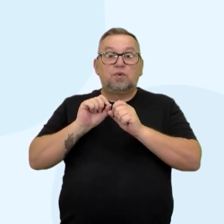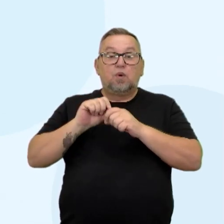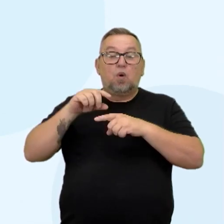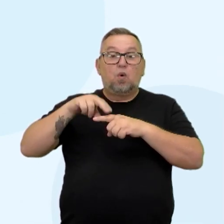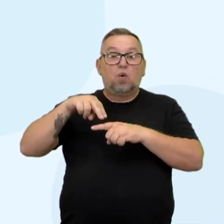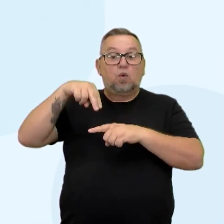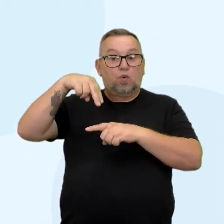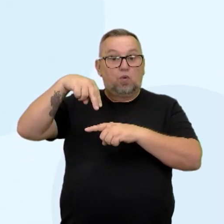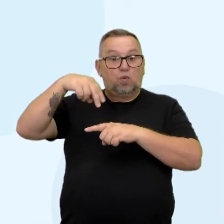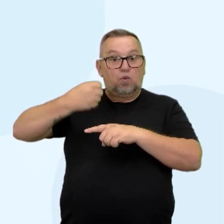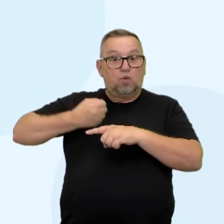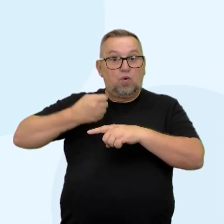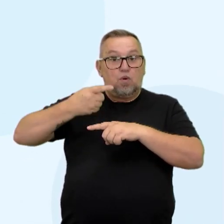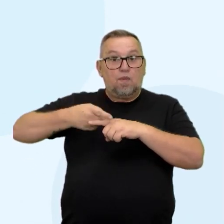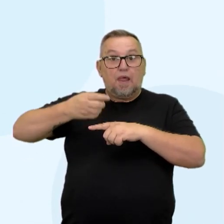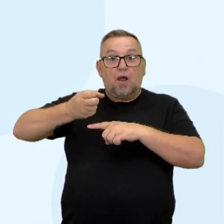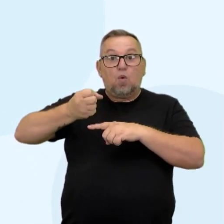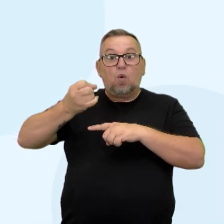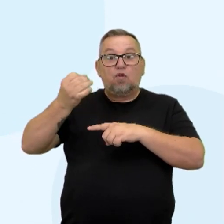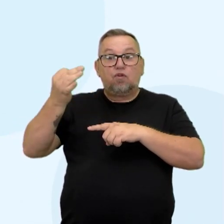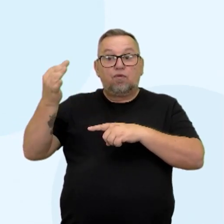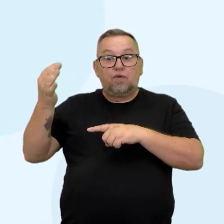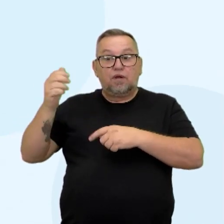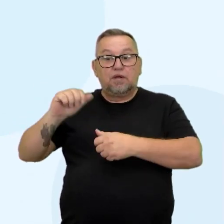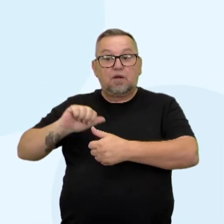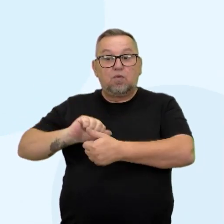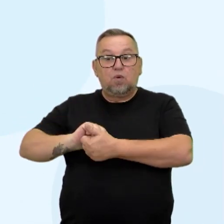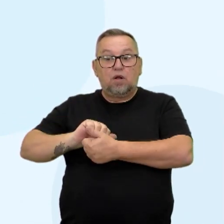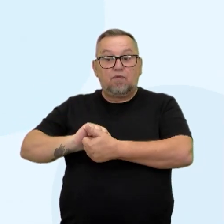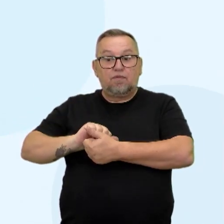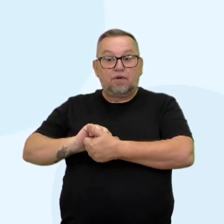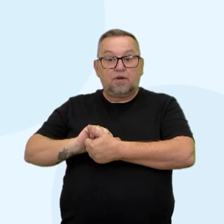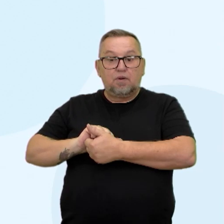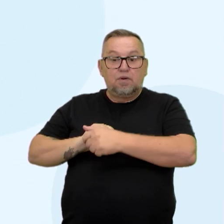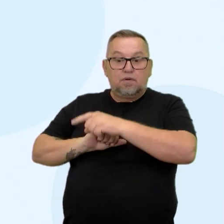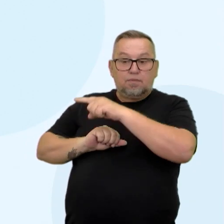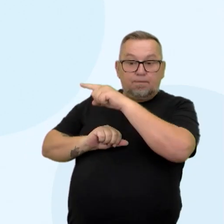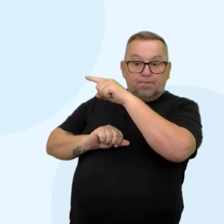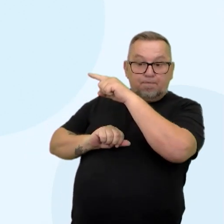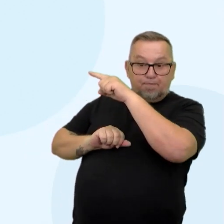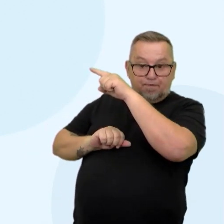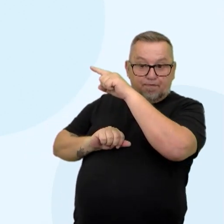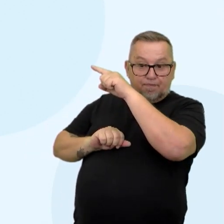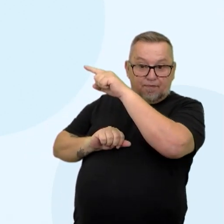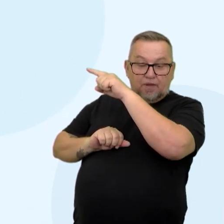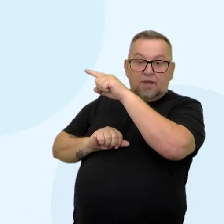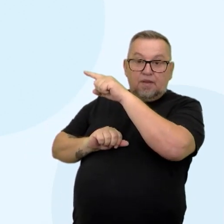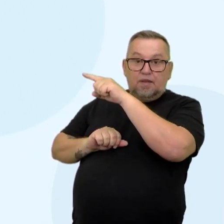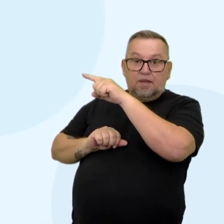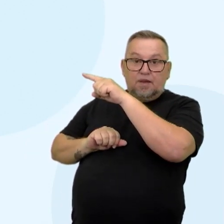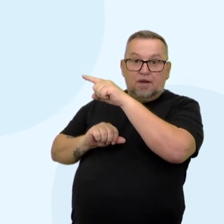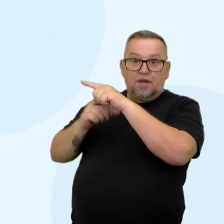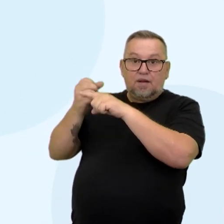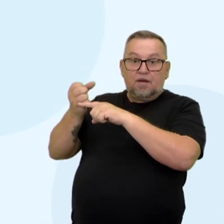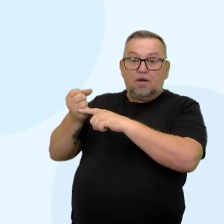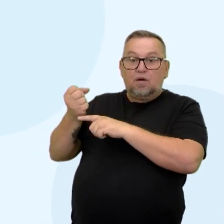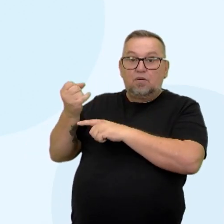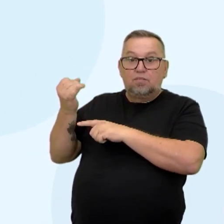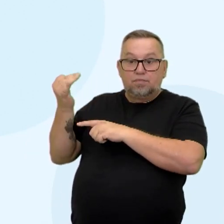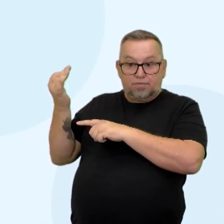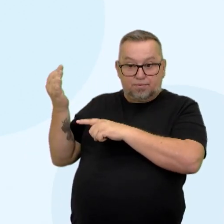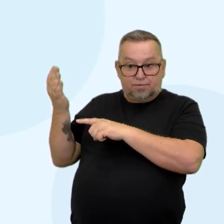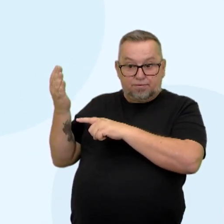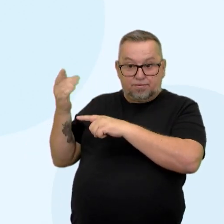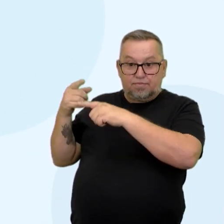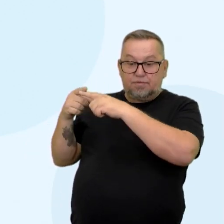número de cima quantifica a fração. O número de baixo, ele indica para a gente que tipo de fração que é, qual o tamanho